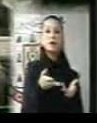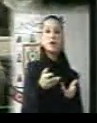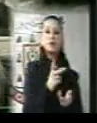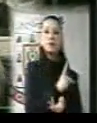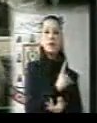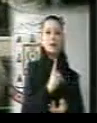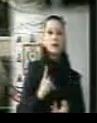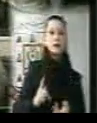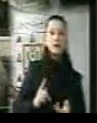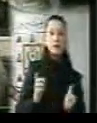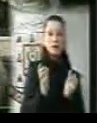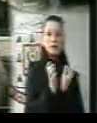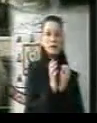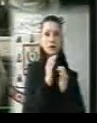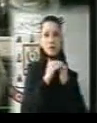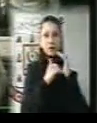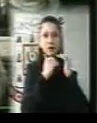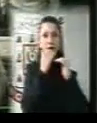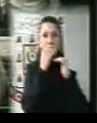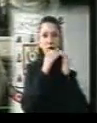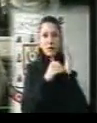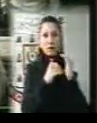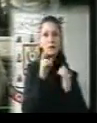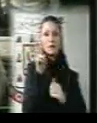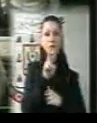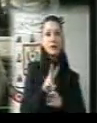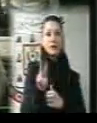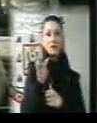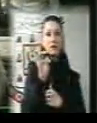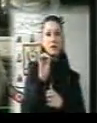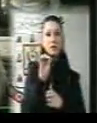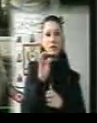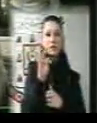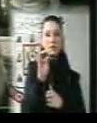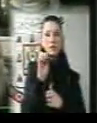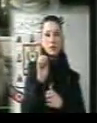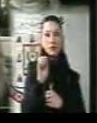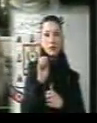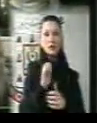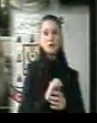o presidente da Comissão de Obras, vereador Tita Belloy.